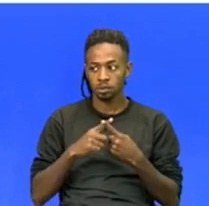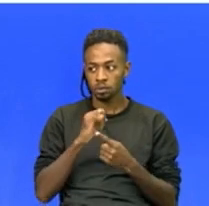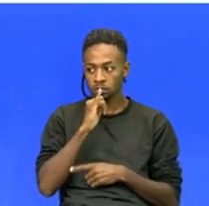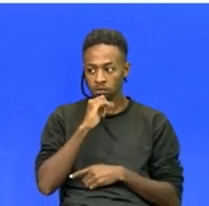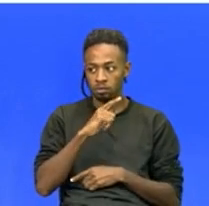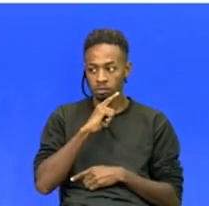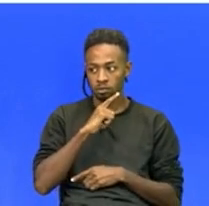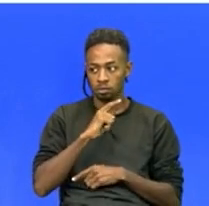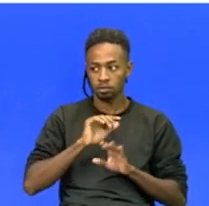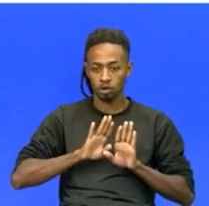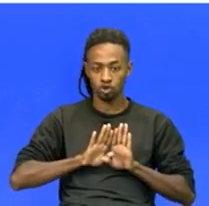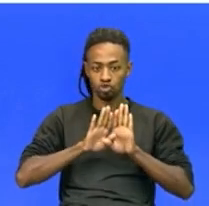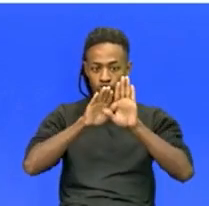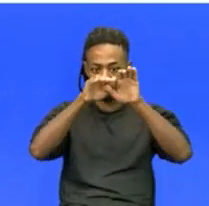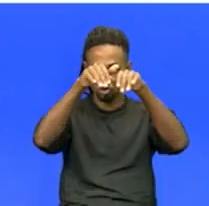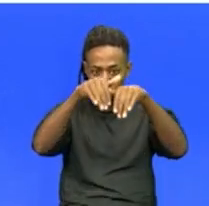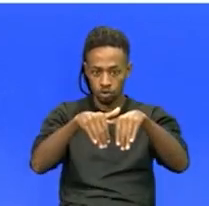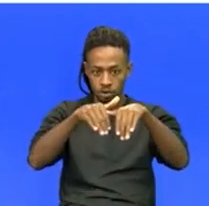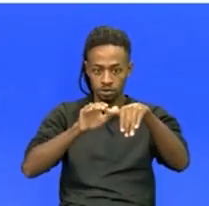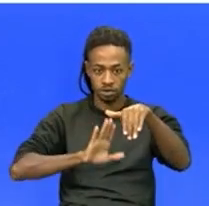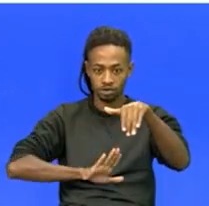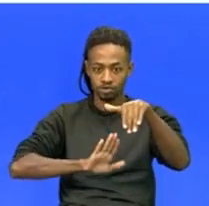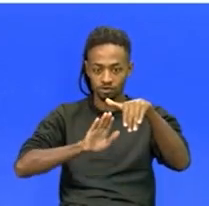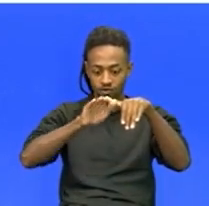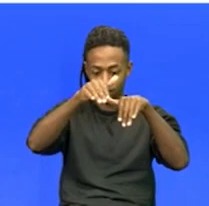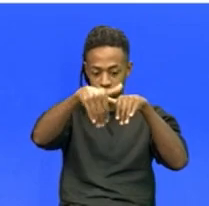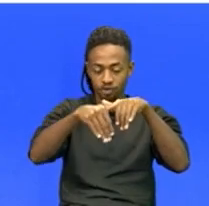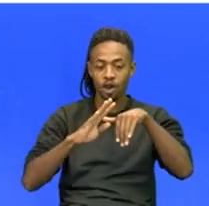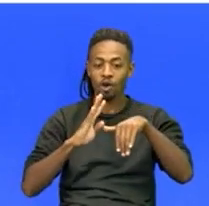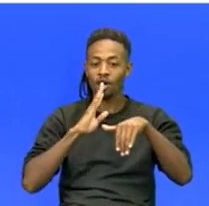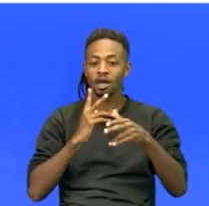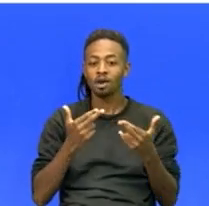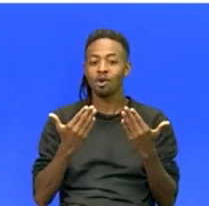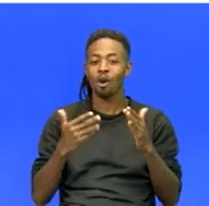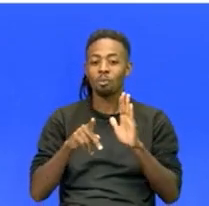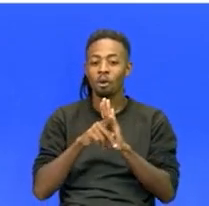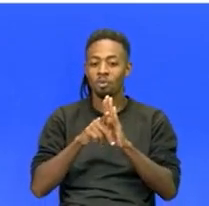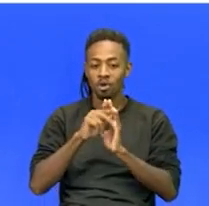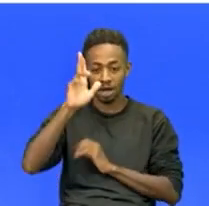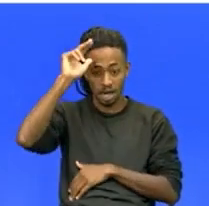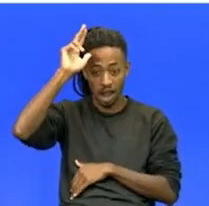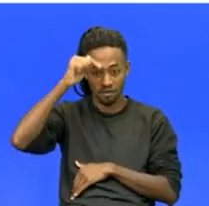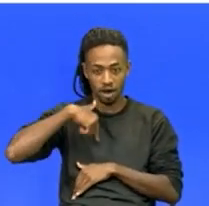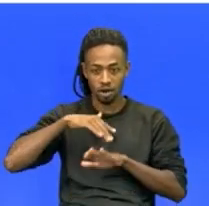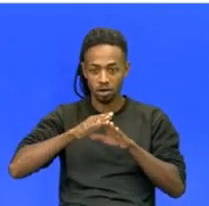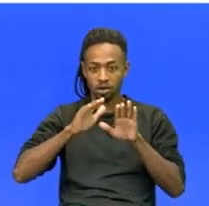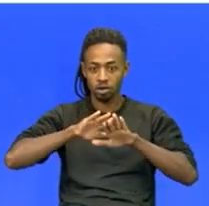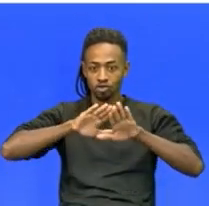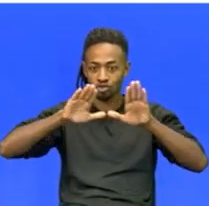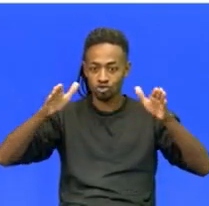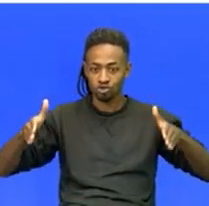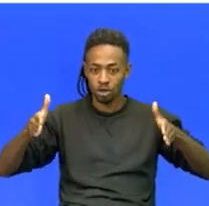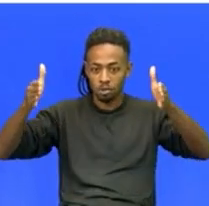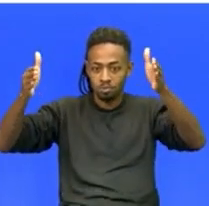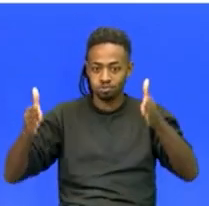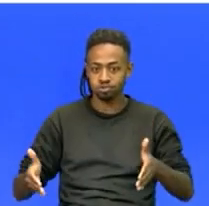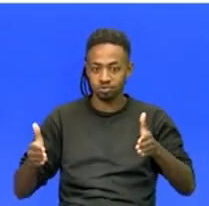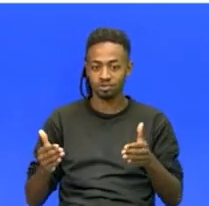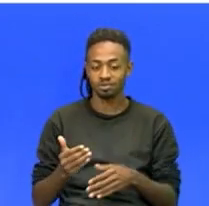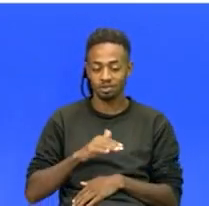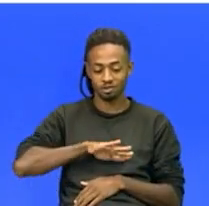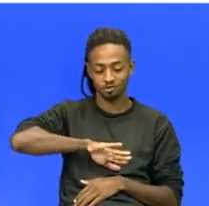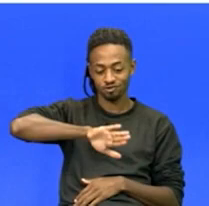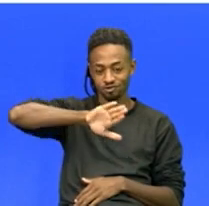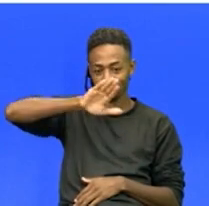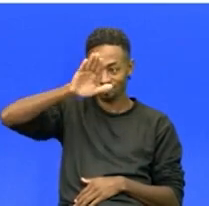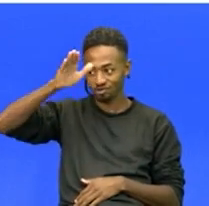num ponto entre o máximo. Ponto de sela, então, é o máximo em uma direção e o mínimo em outra. Ou seja, ele tem o máximo